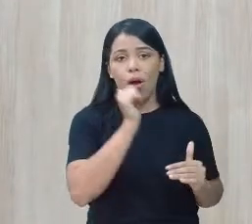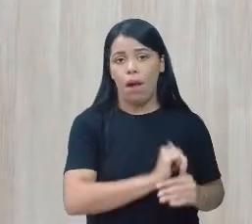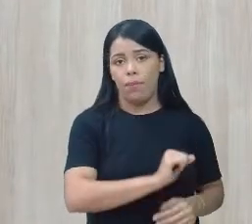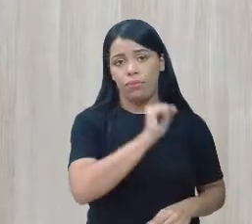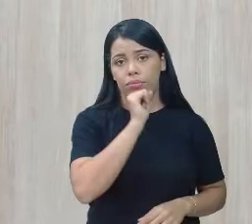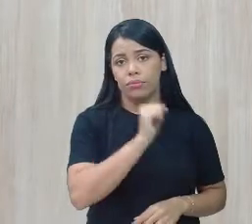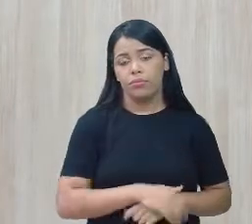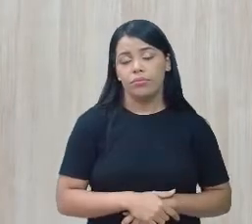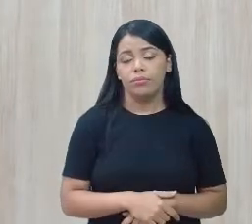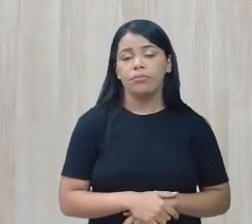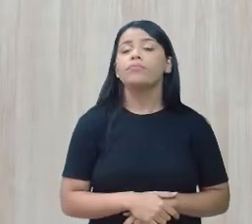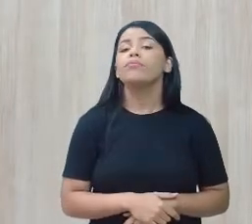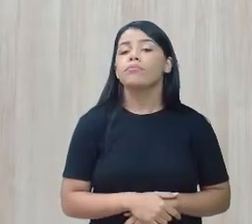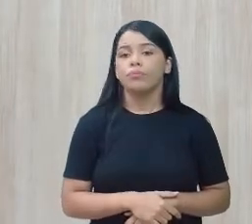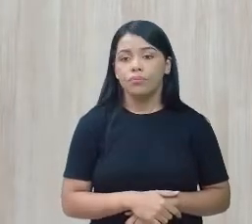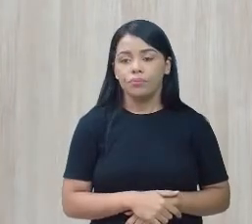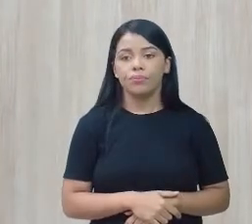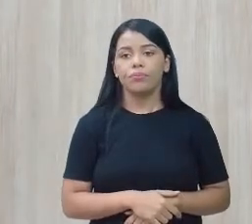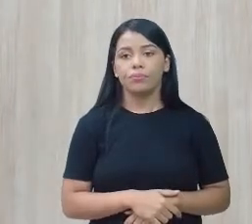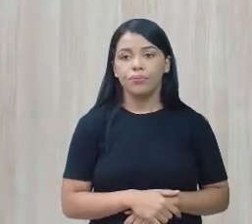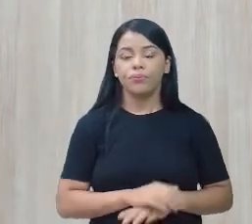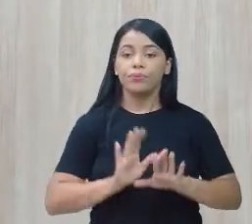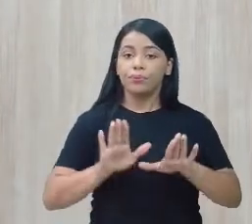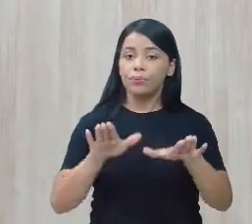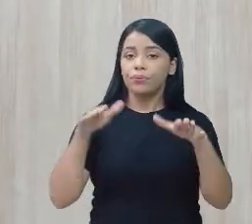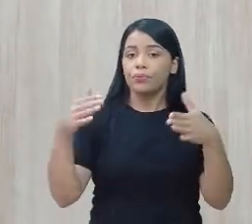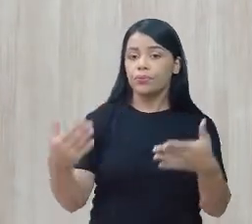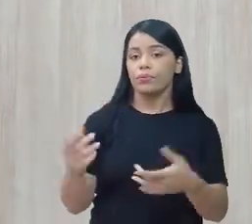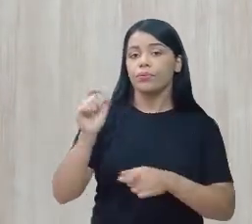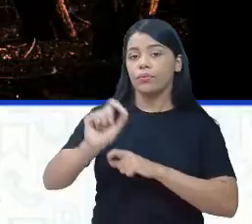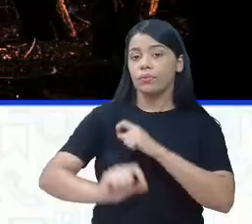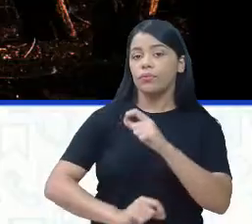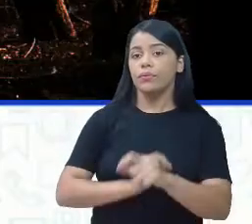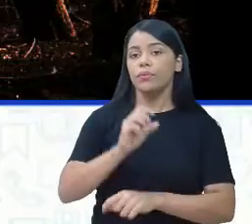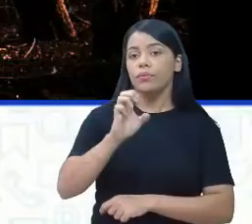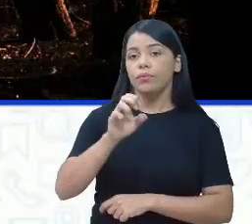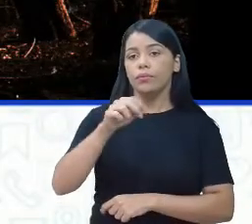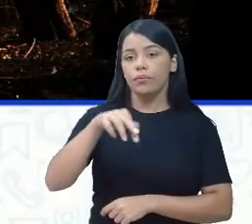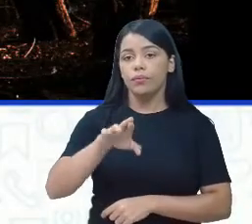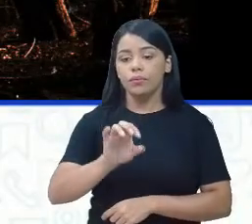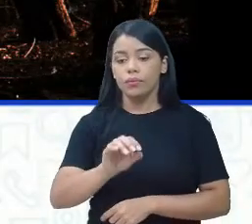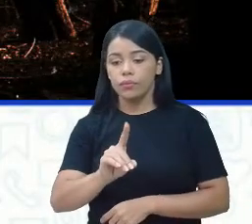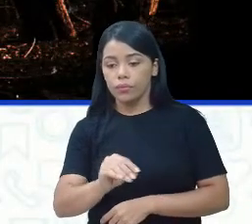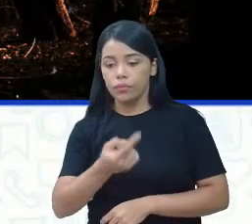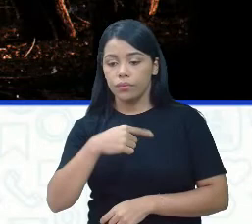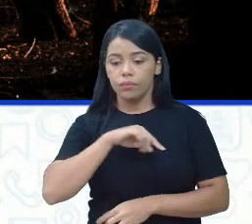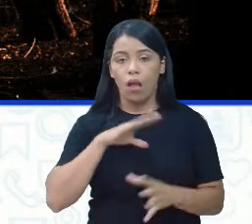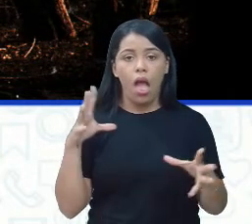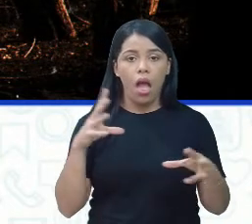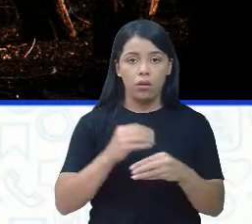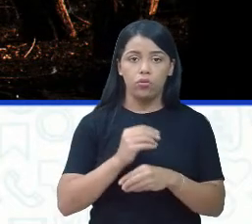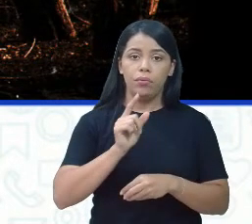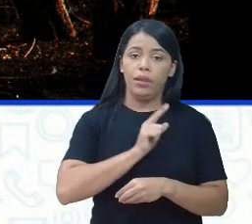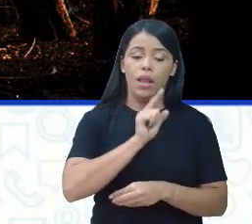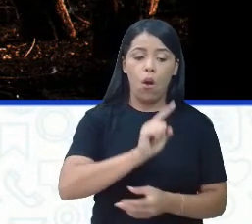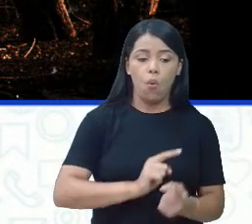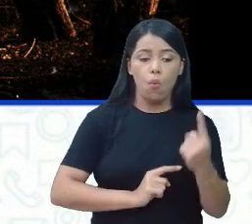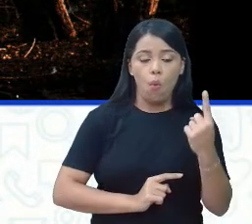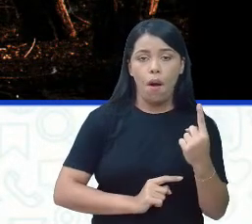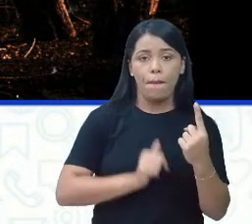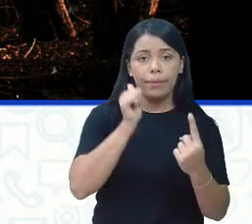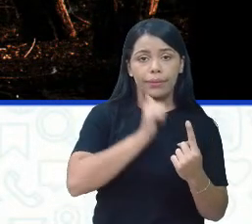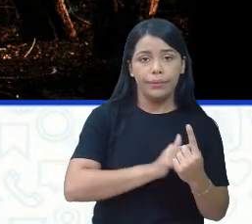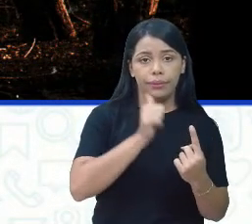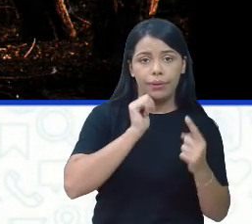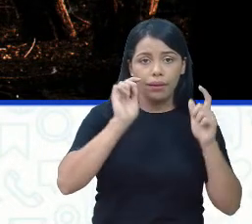fazendo, certo? Então, ó, o enredo, pra gente resumir, gira em torno de uma menina, Chapeuzinho Vermelho, que